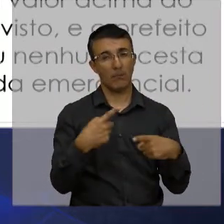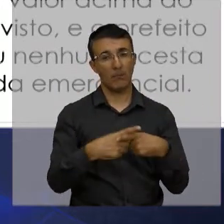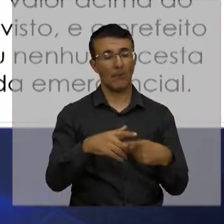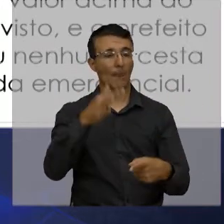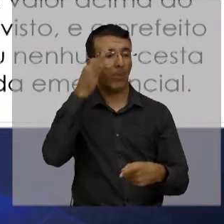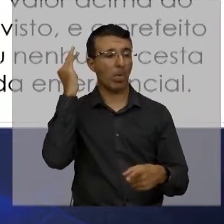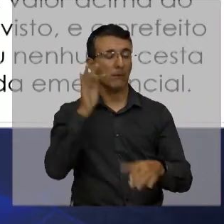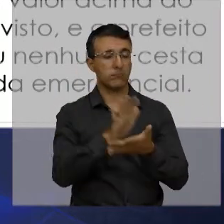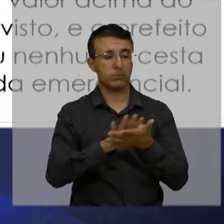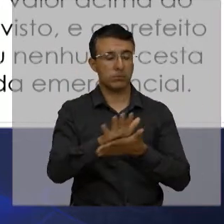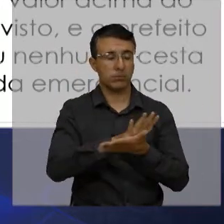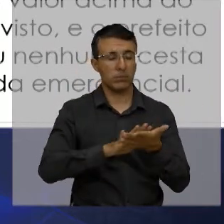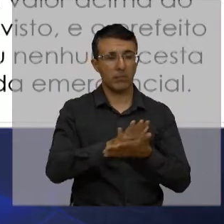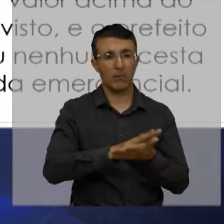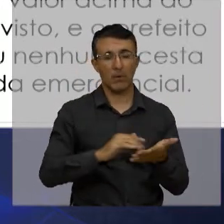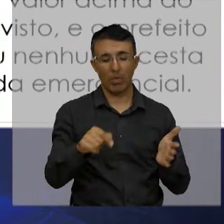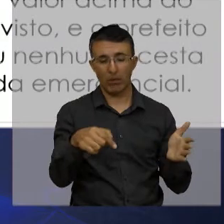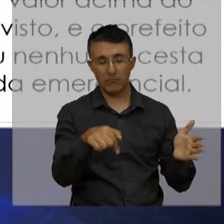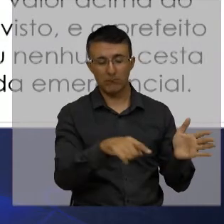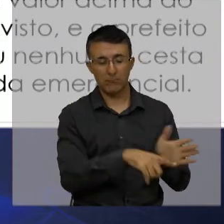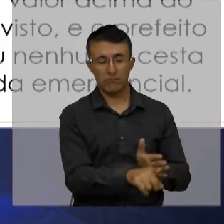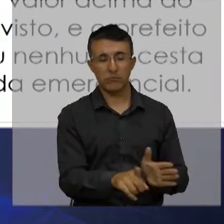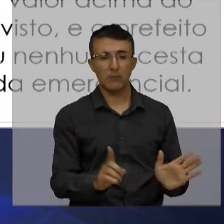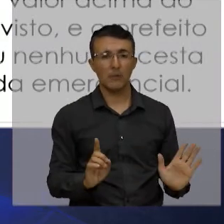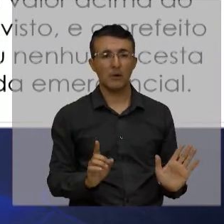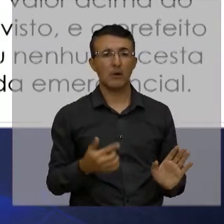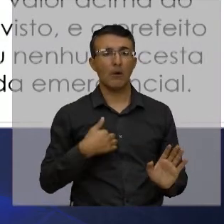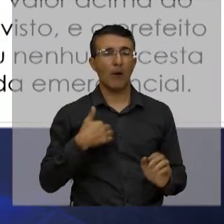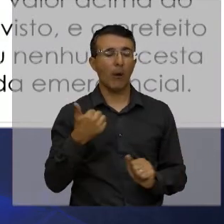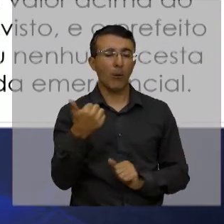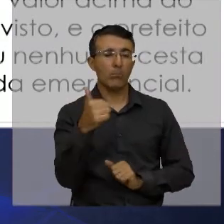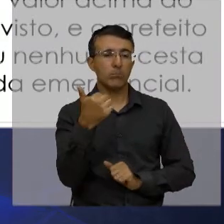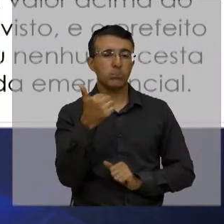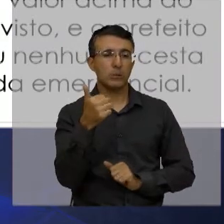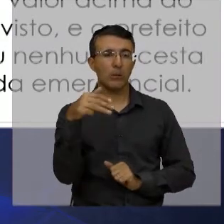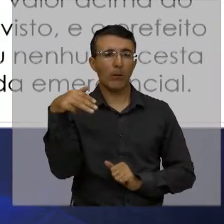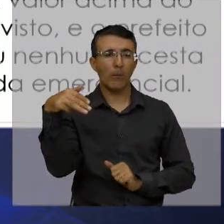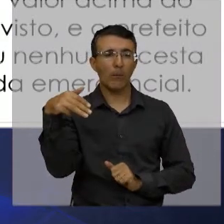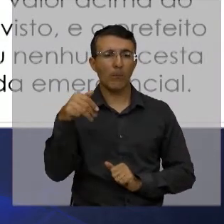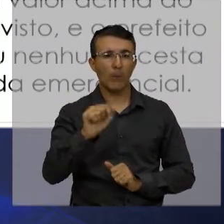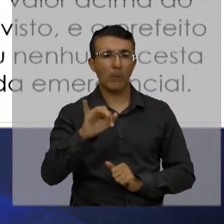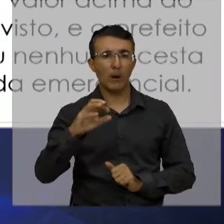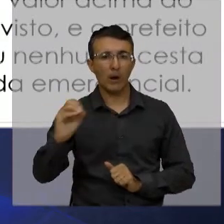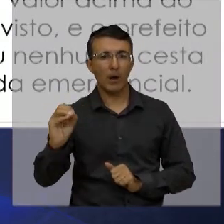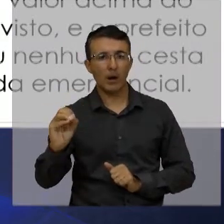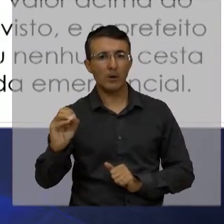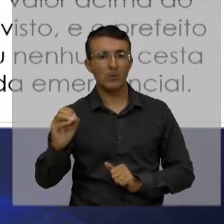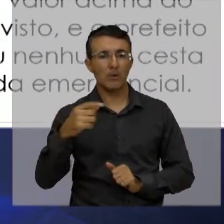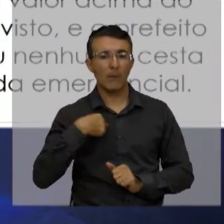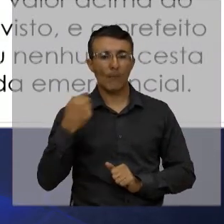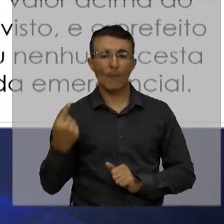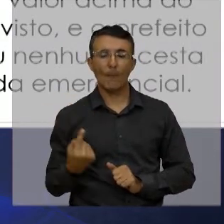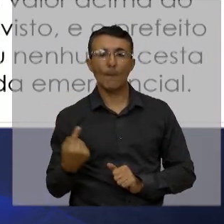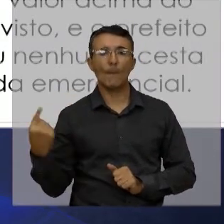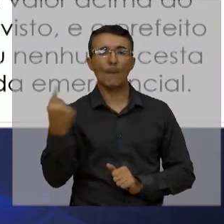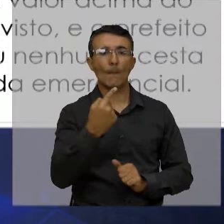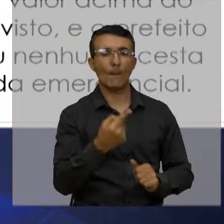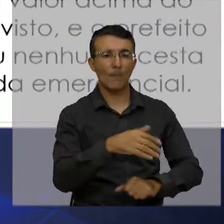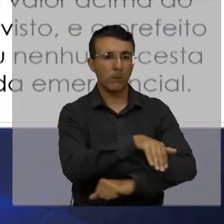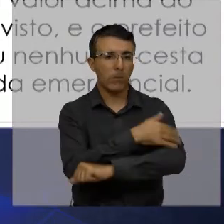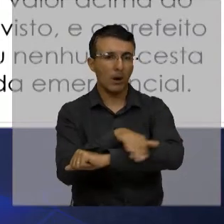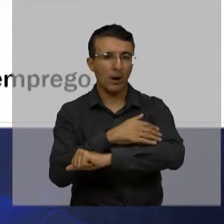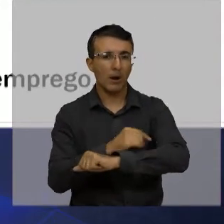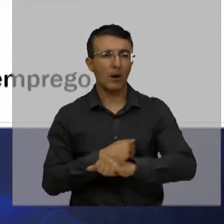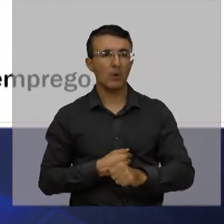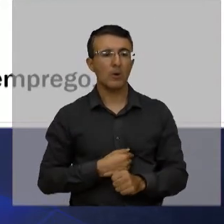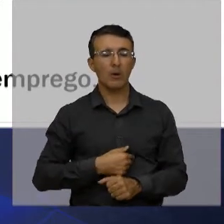questão. E nós estamos aqui no 1º de maio, vamos para a rua exigir, o povo quer comida